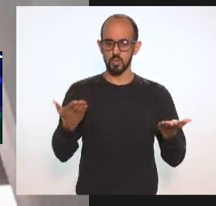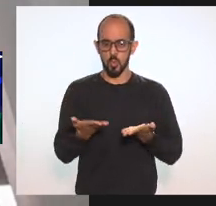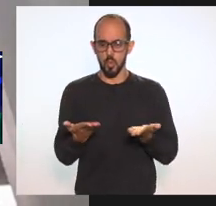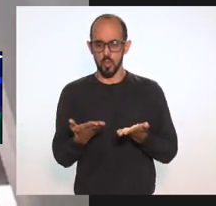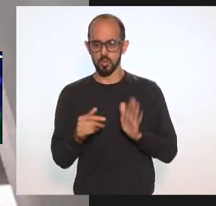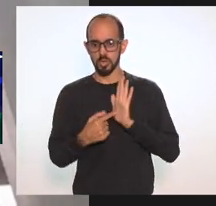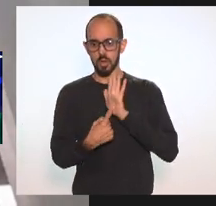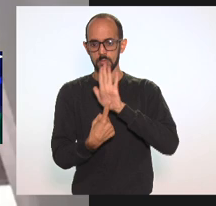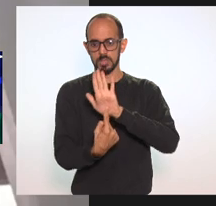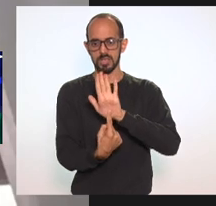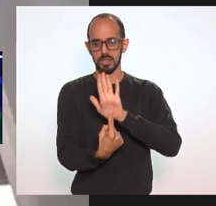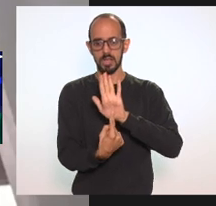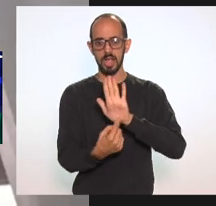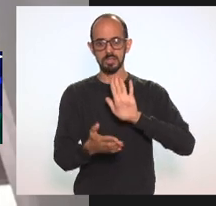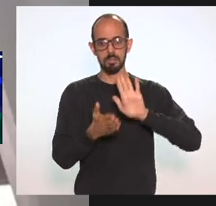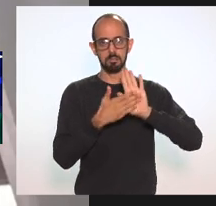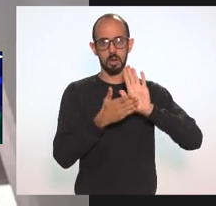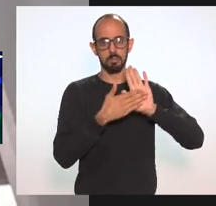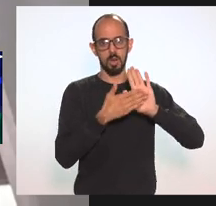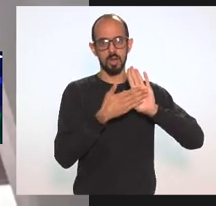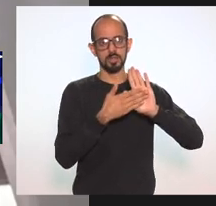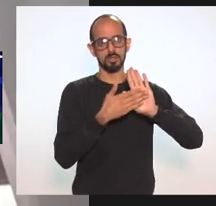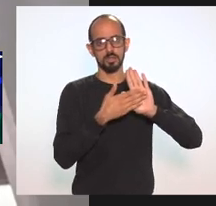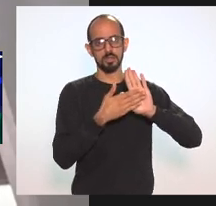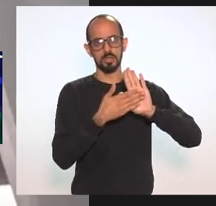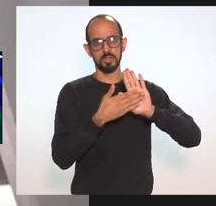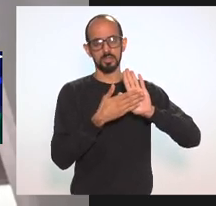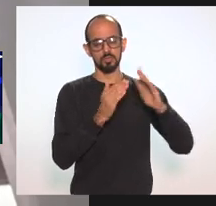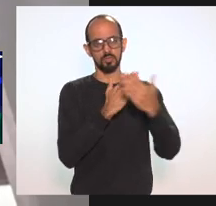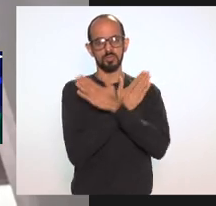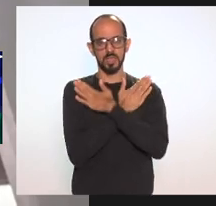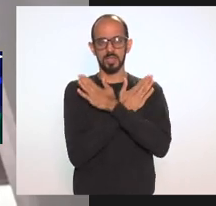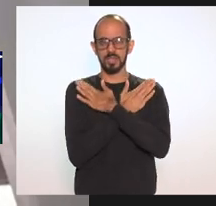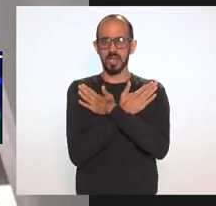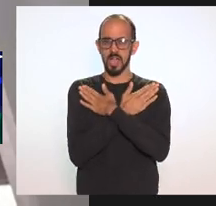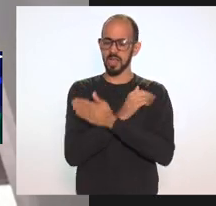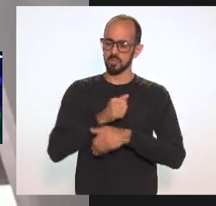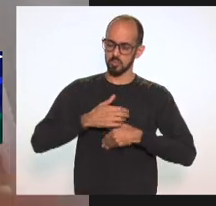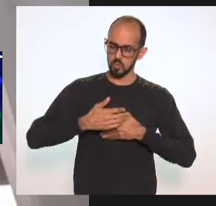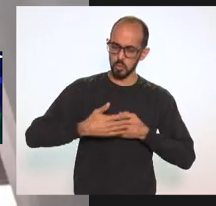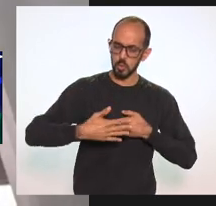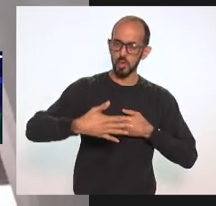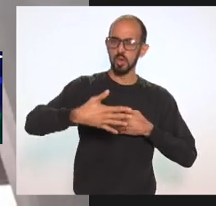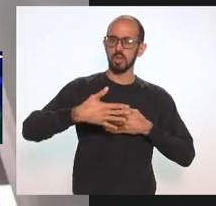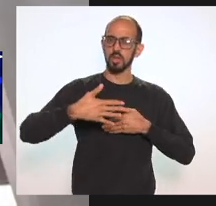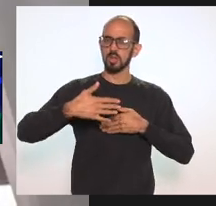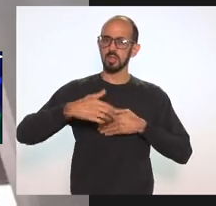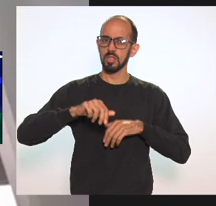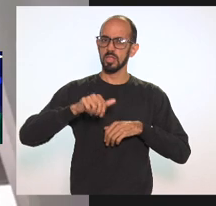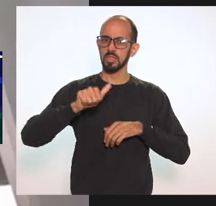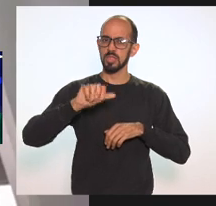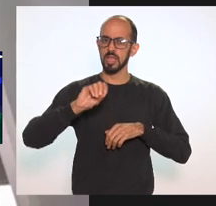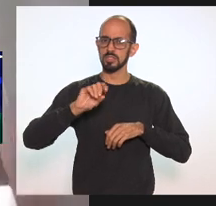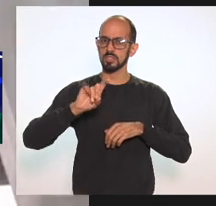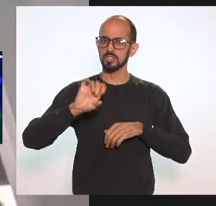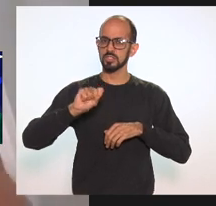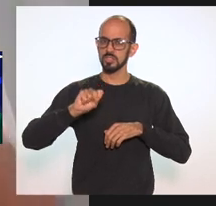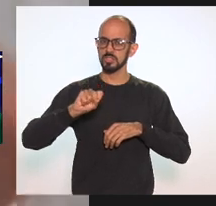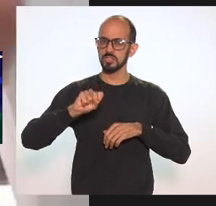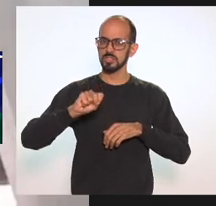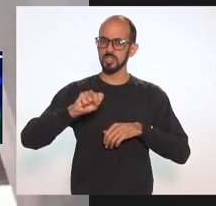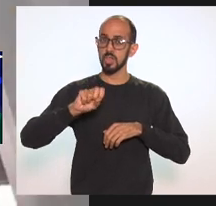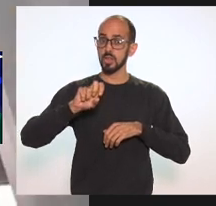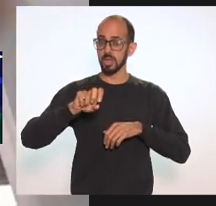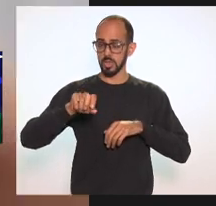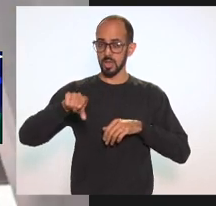apresentar essa proposta de feriado é prolongado de fazer dois feriados aí